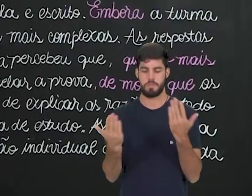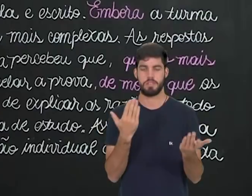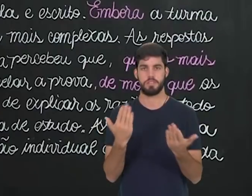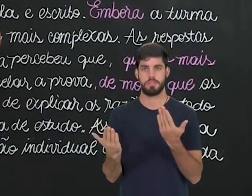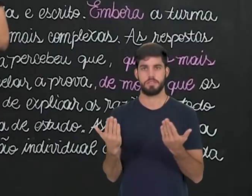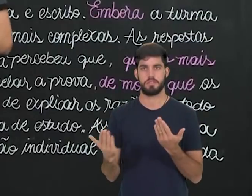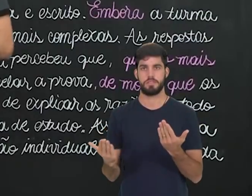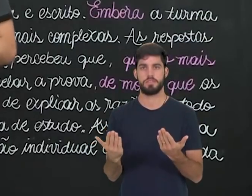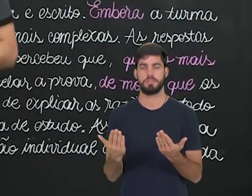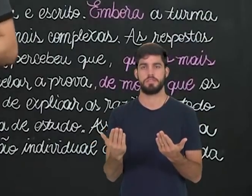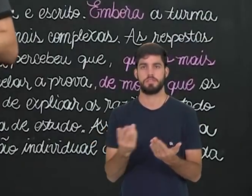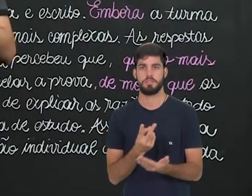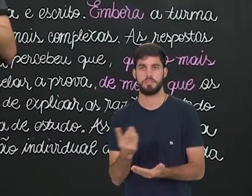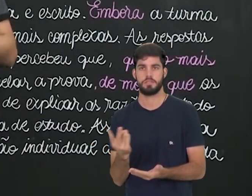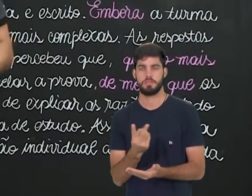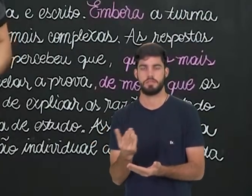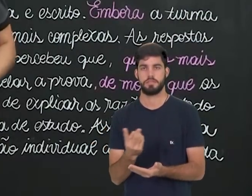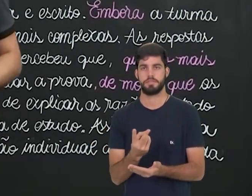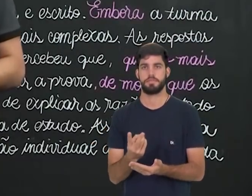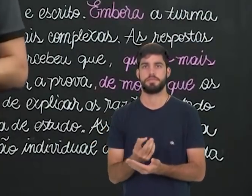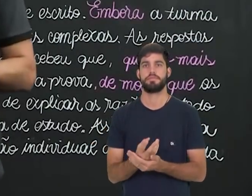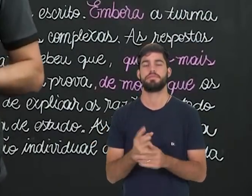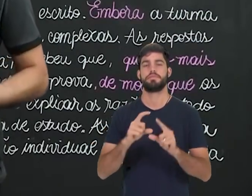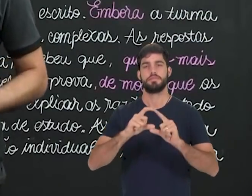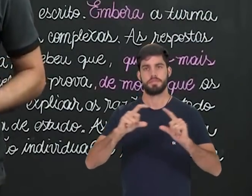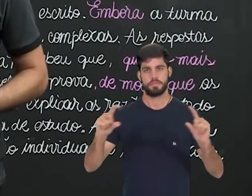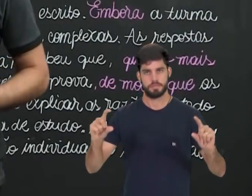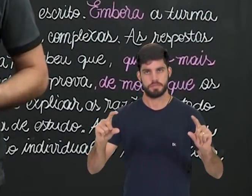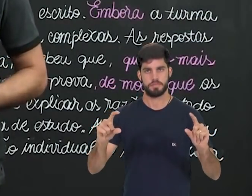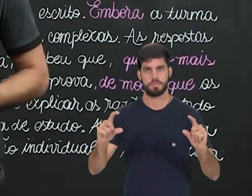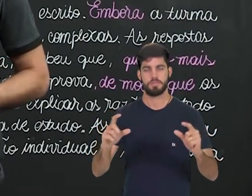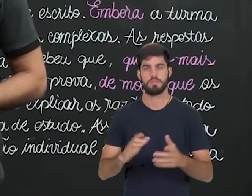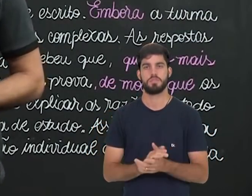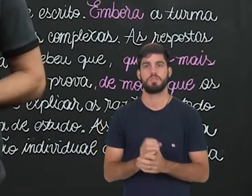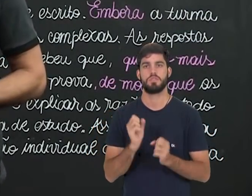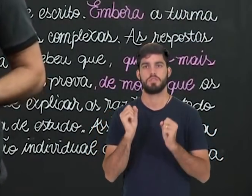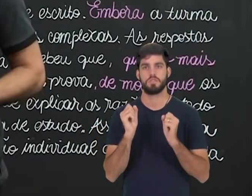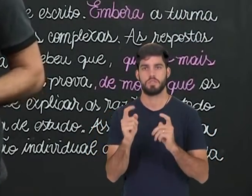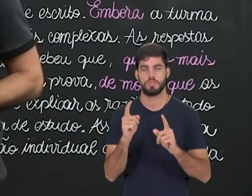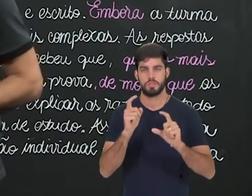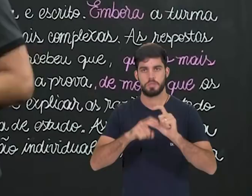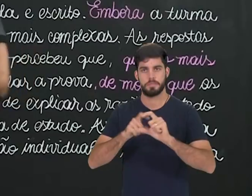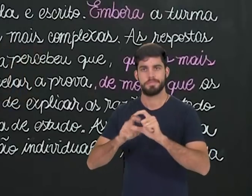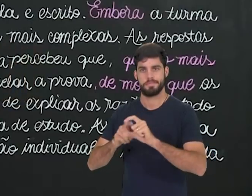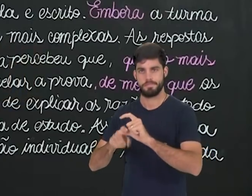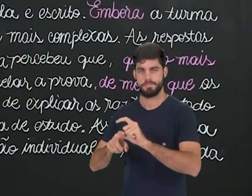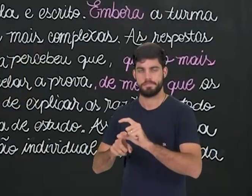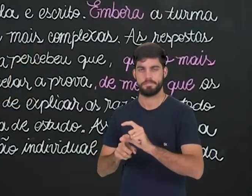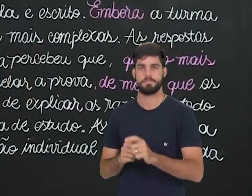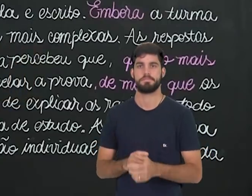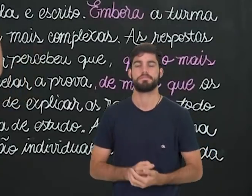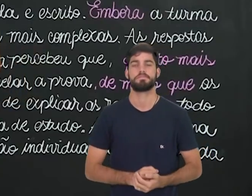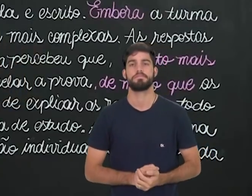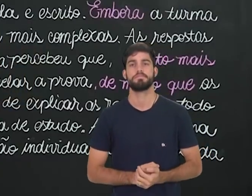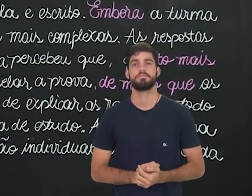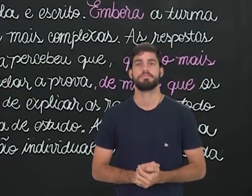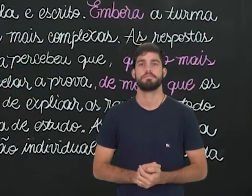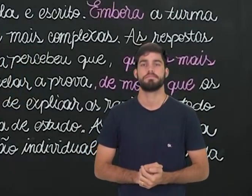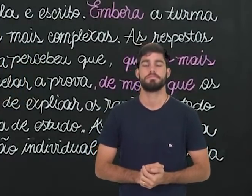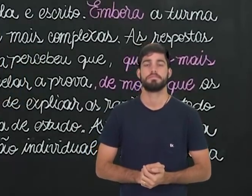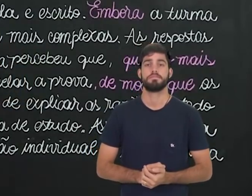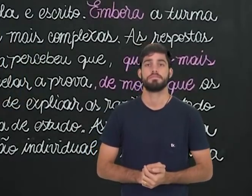comparação entre os elementos colocados dentro desse período composto por subordinação. As